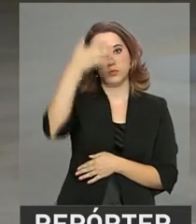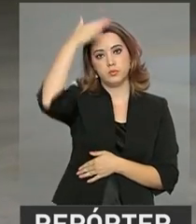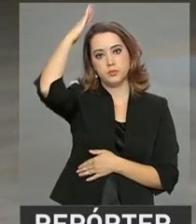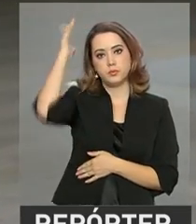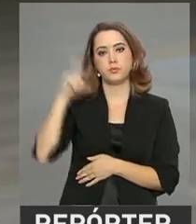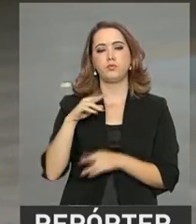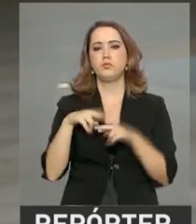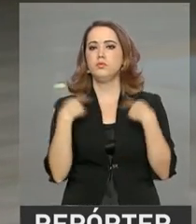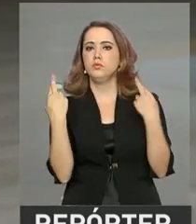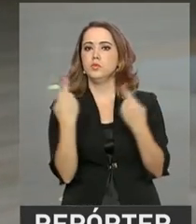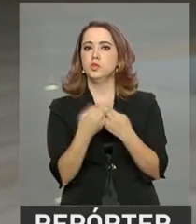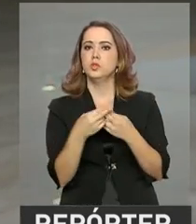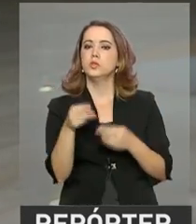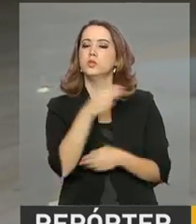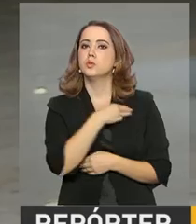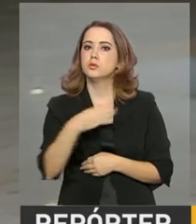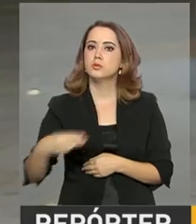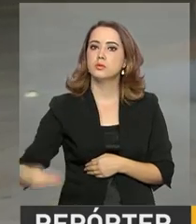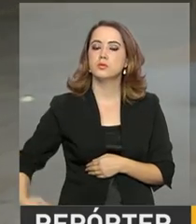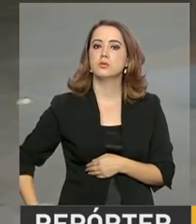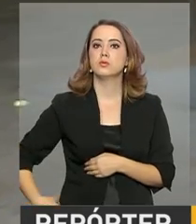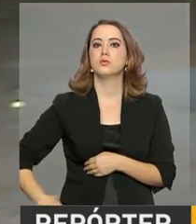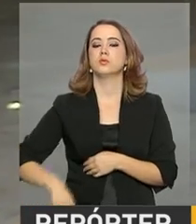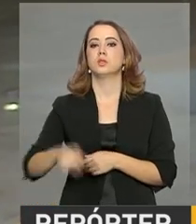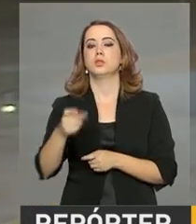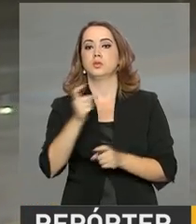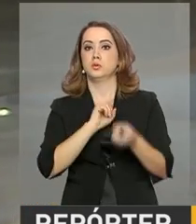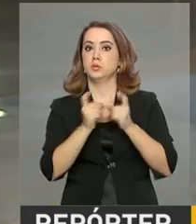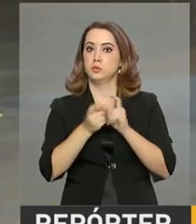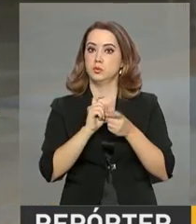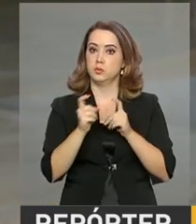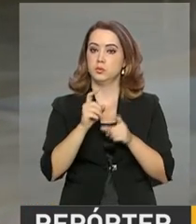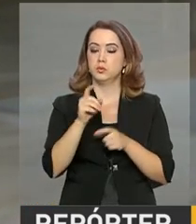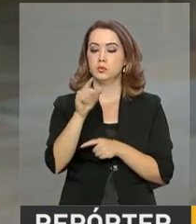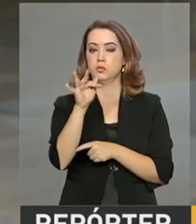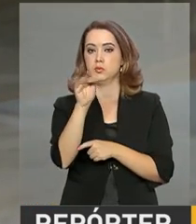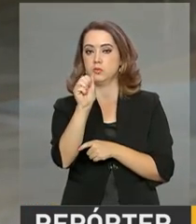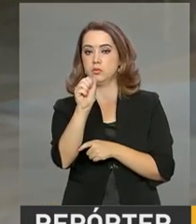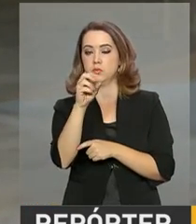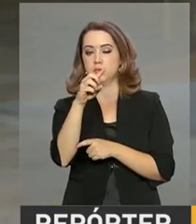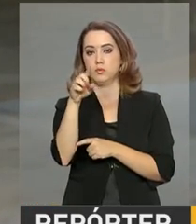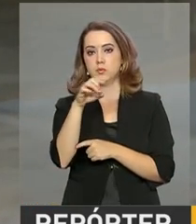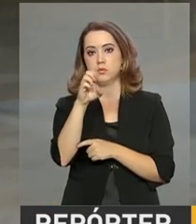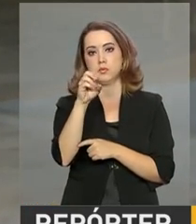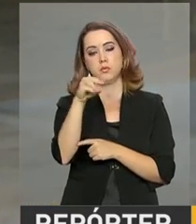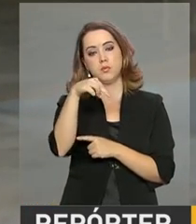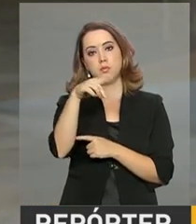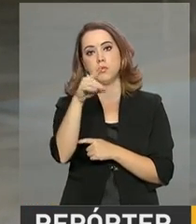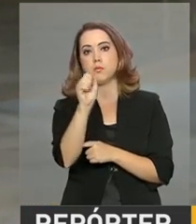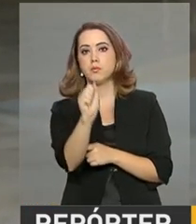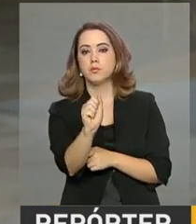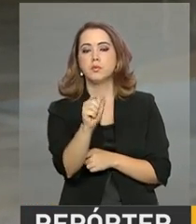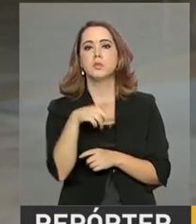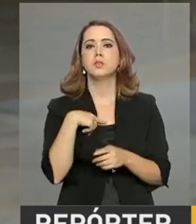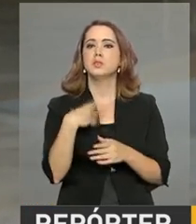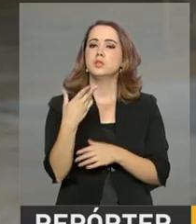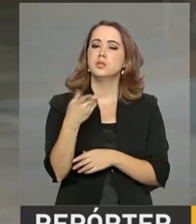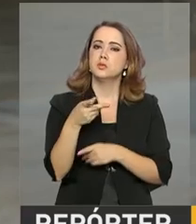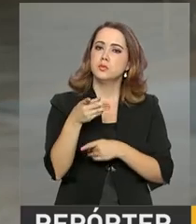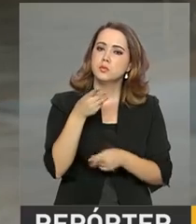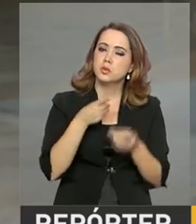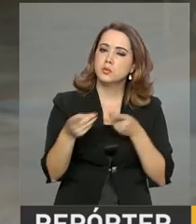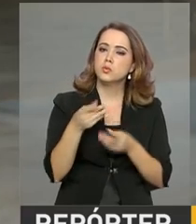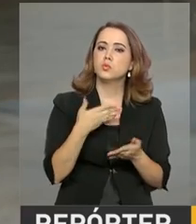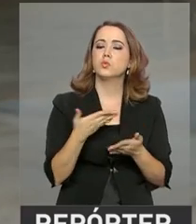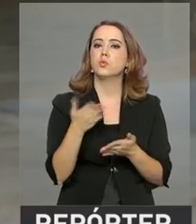se reuniu com o ministro da Fazenda, Henrique Meirelles, para discutir a votação do projeto de lei que renegocia as